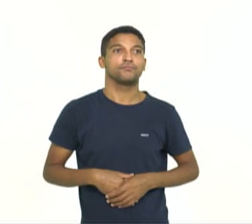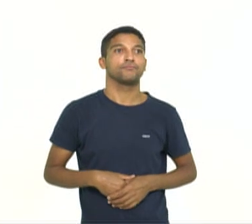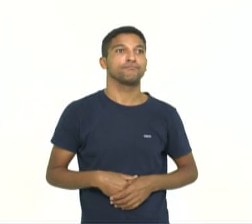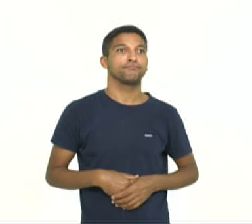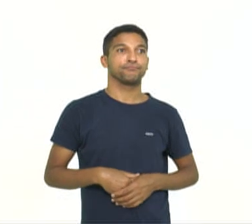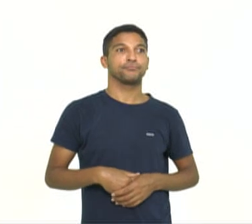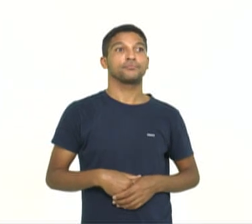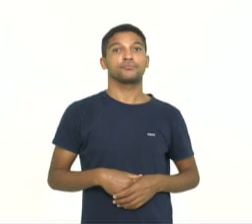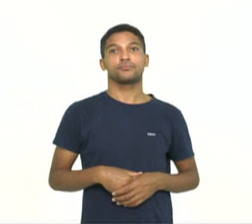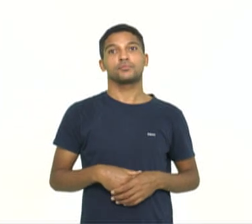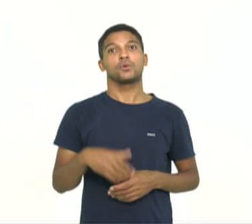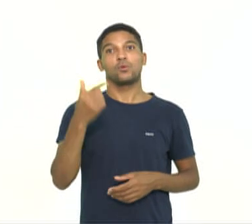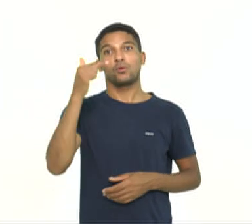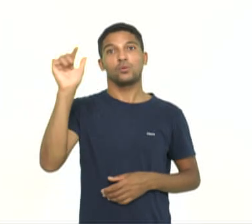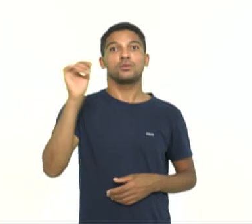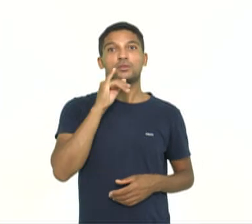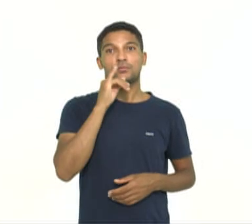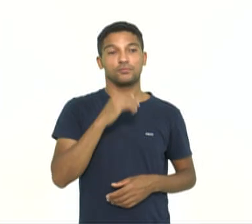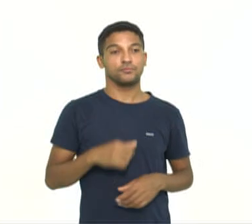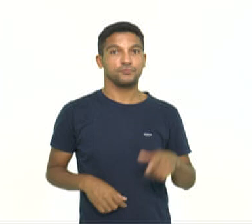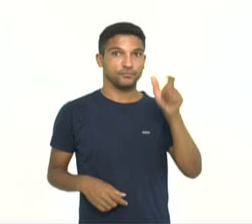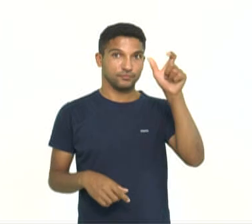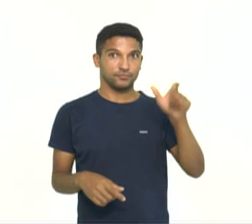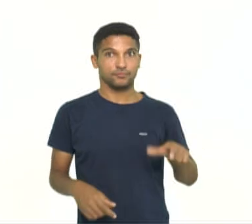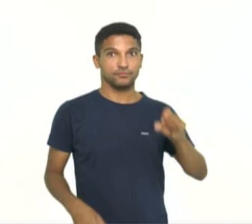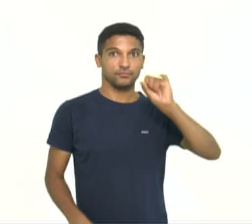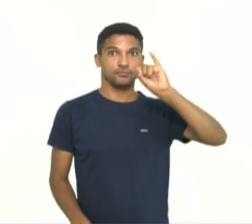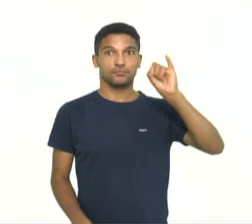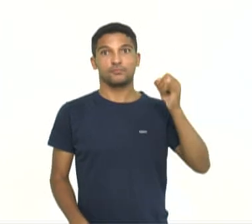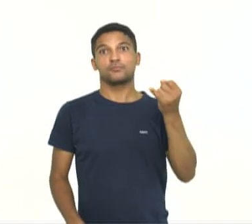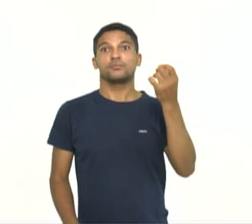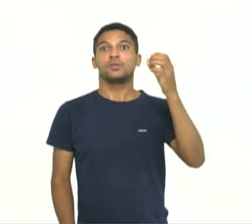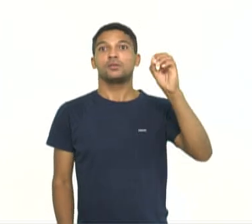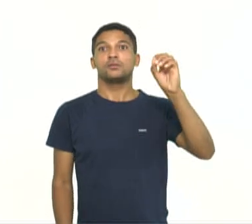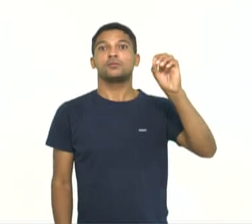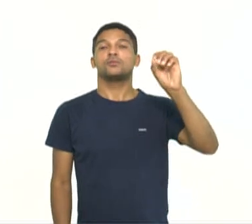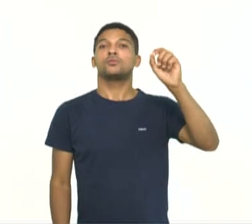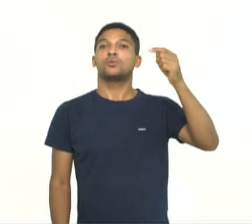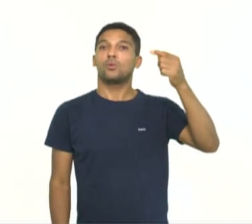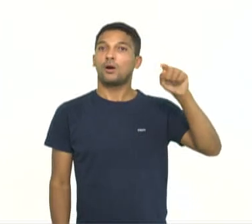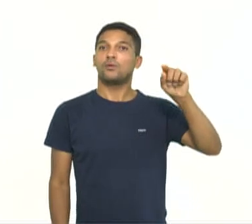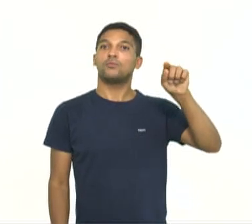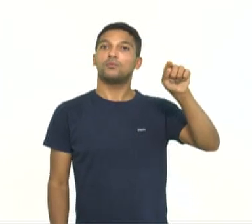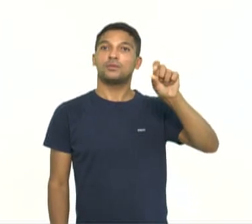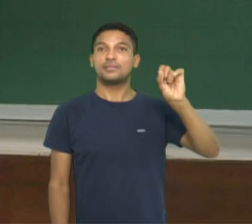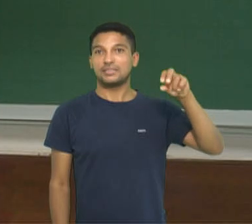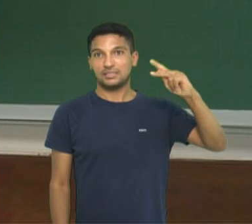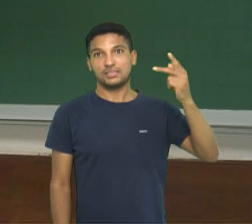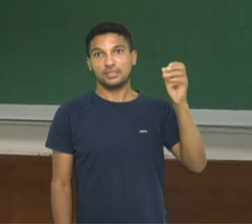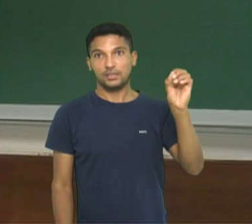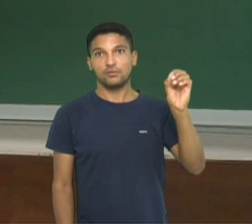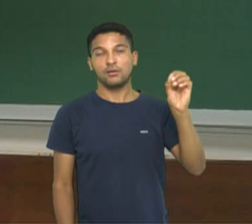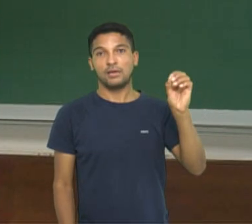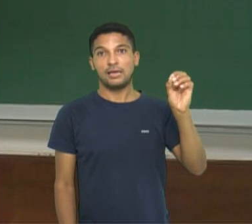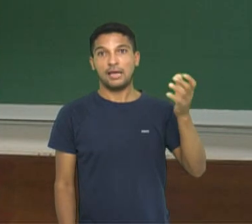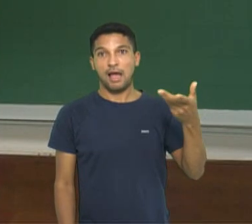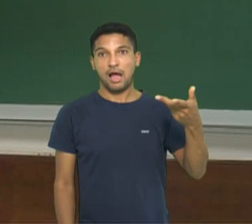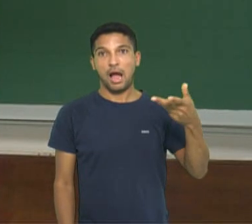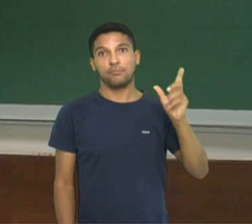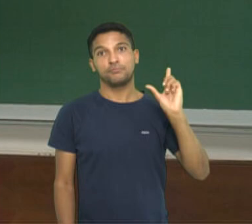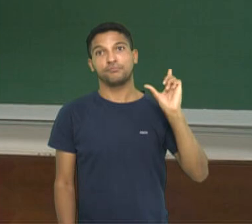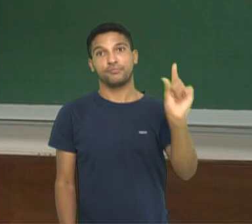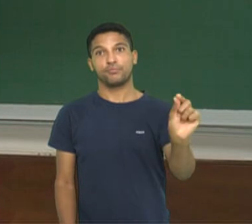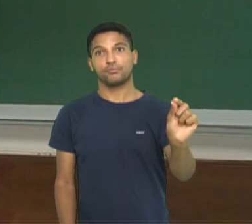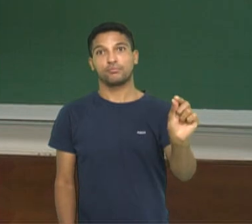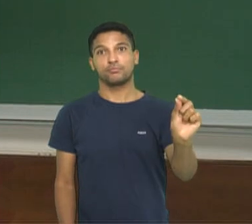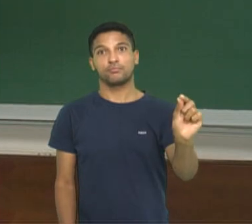lá, Joãozinho saiu logo, vírgula, estava atrasado. Né? Eu poderia ter um conectivo ali, uma conjunção?